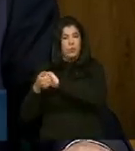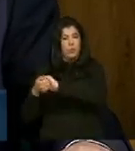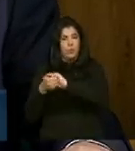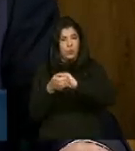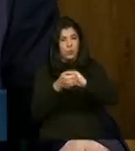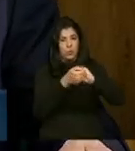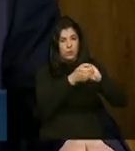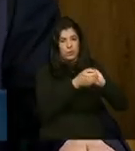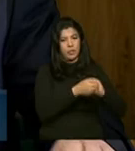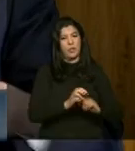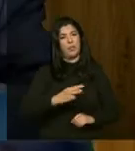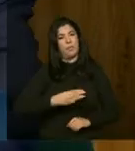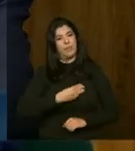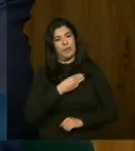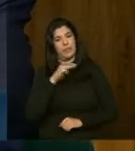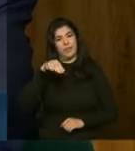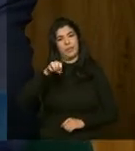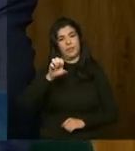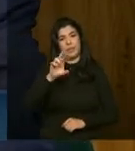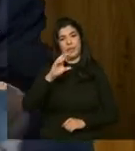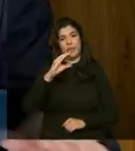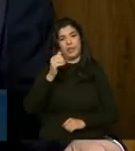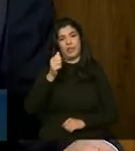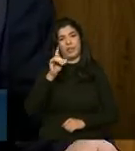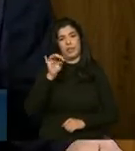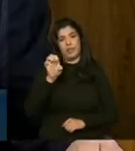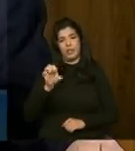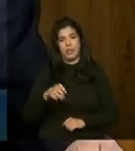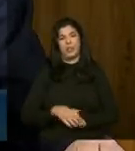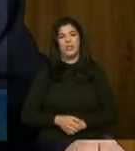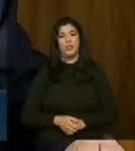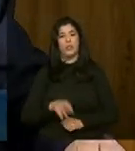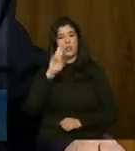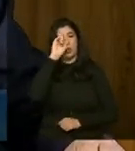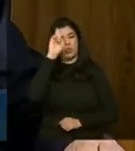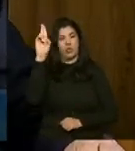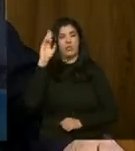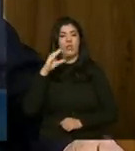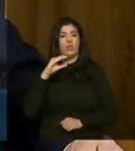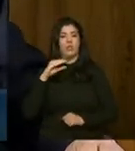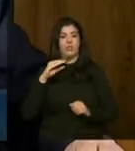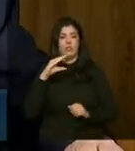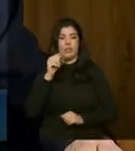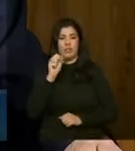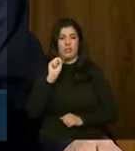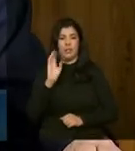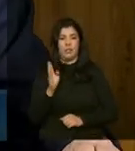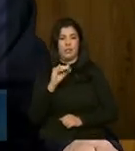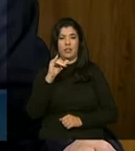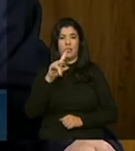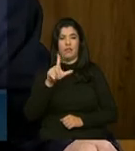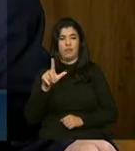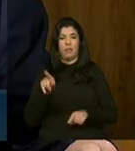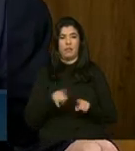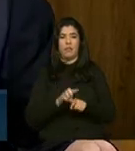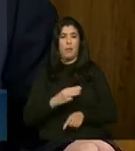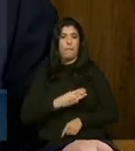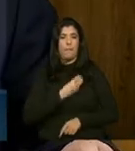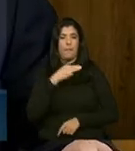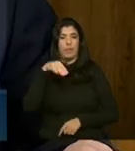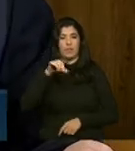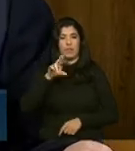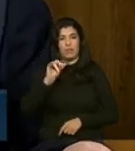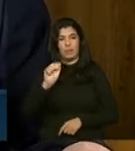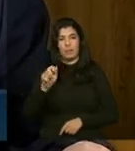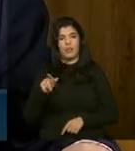ministra Luiz Mercadante, ministro de Estado, chefe da Casa Civil, minha colega ministra Miriam, cumprimentar todos